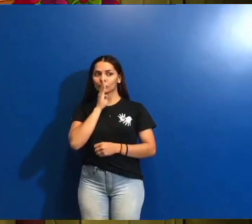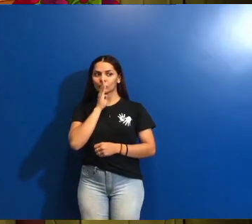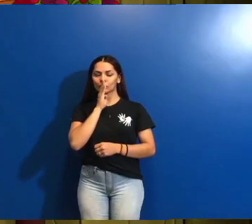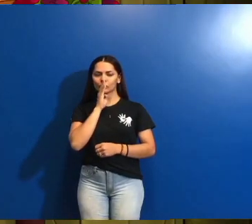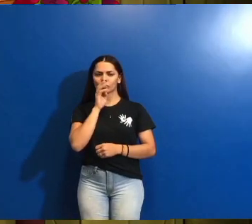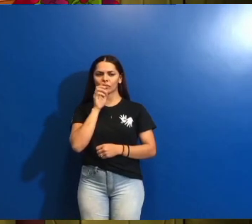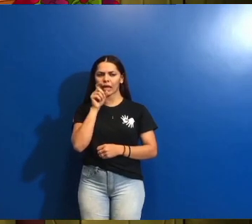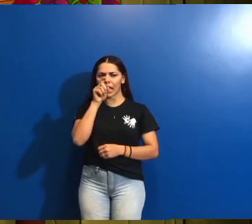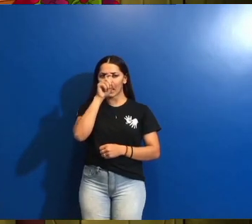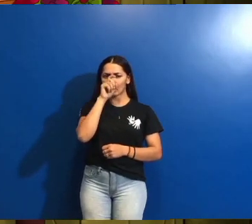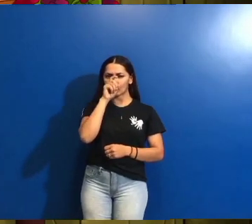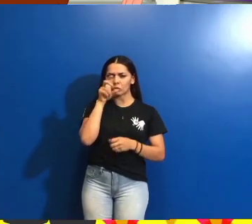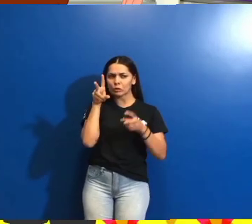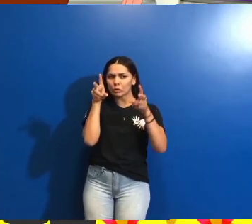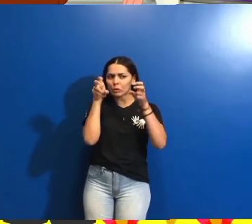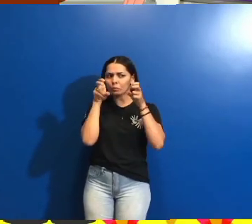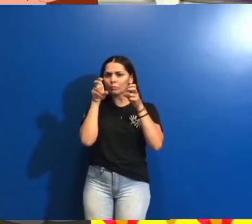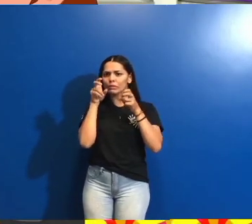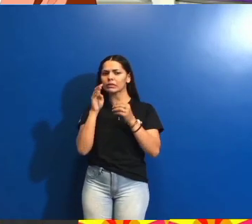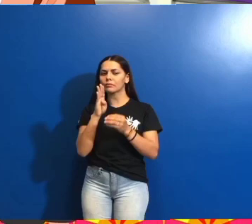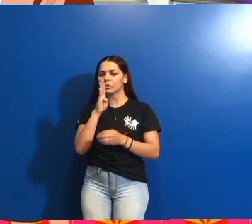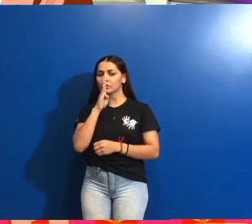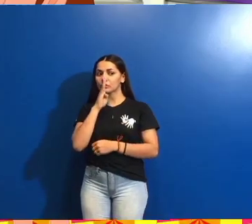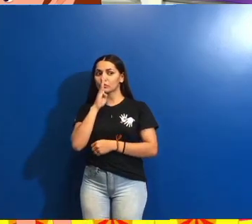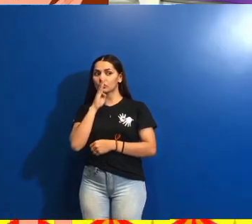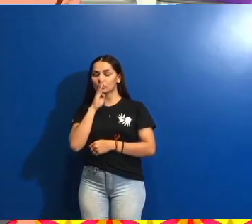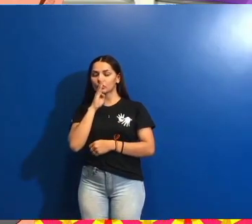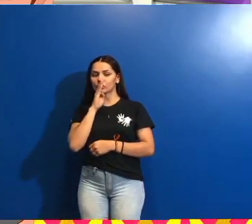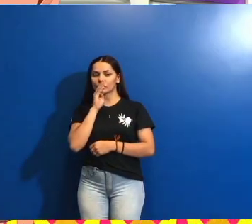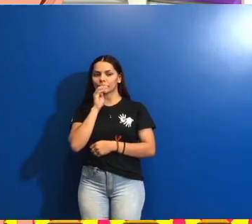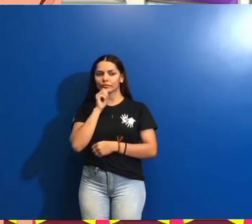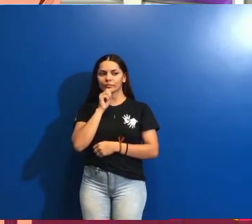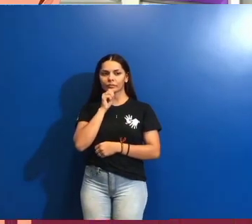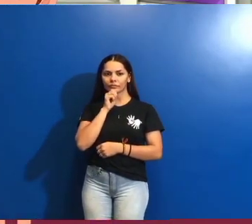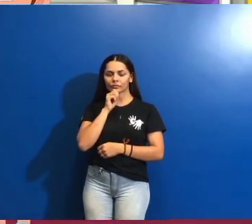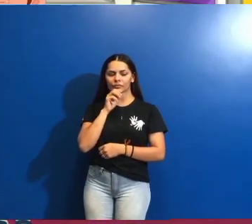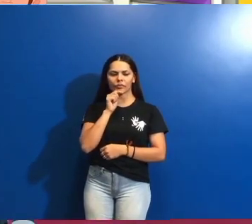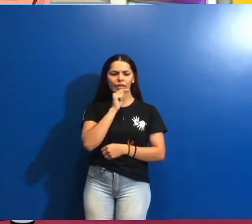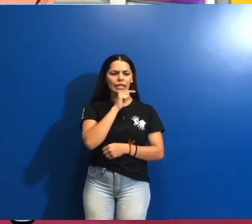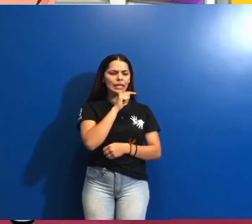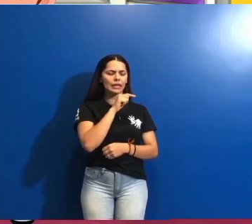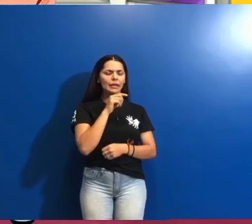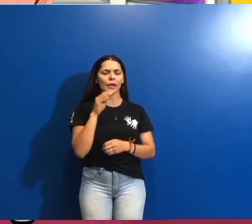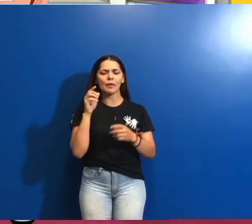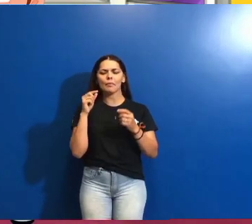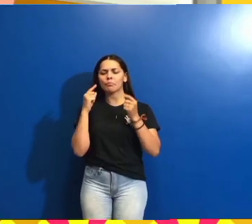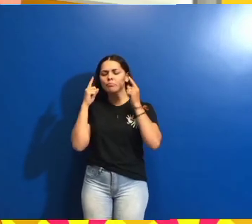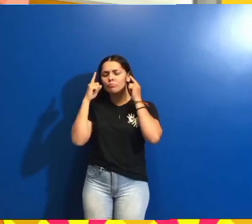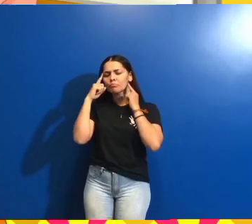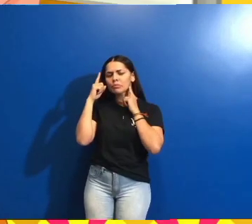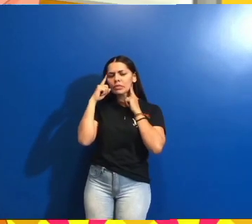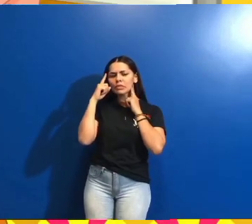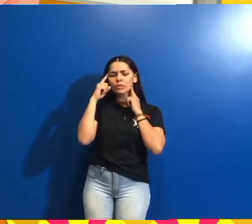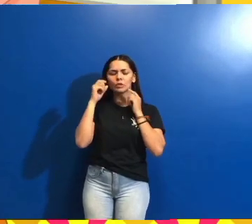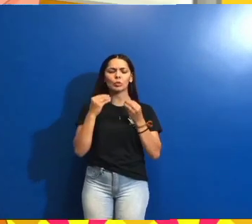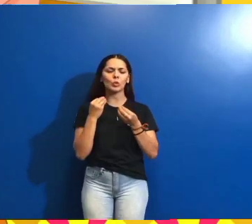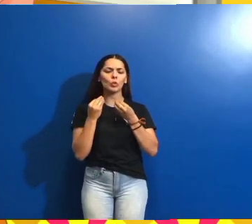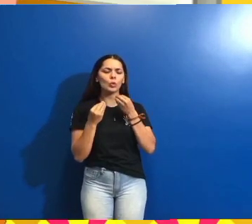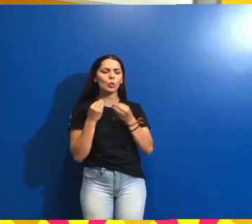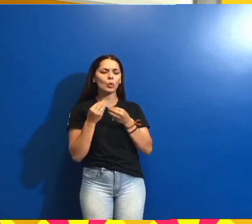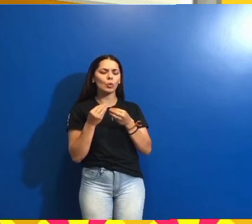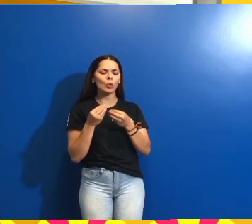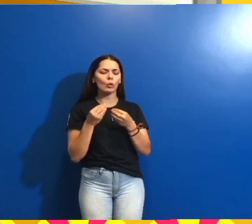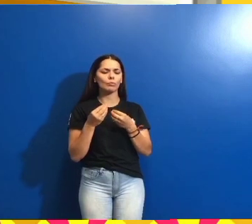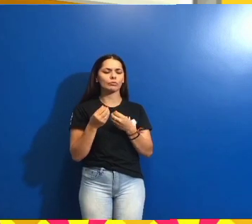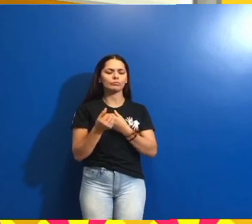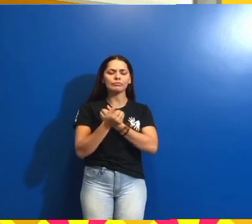João não fez nenhum barulho e teve muito cuidado para que a bruxa não sentisse sua presença. João estava planejando